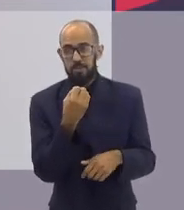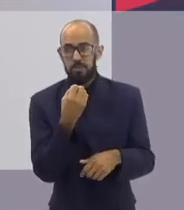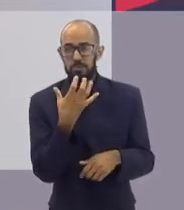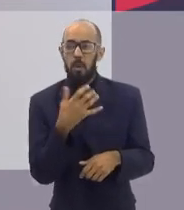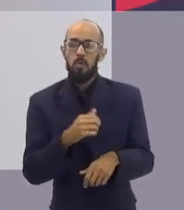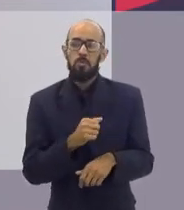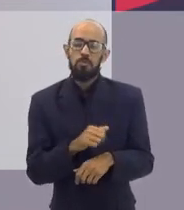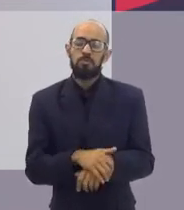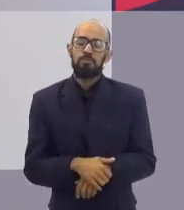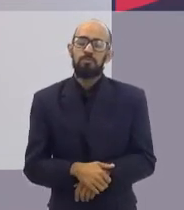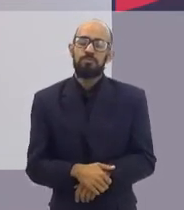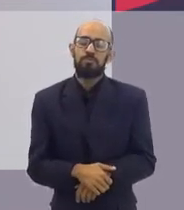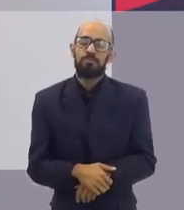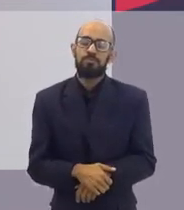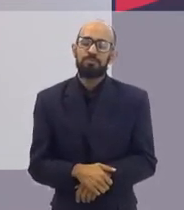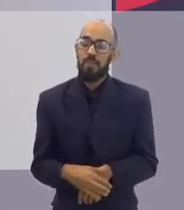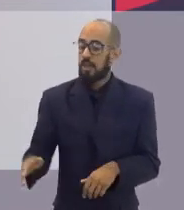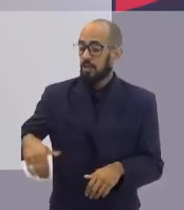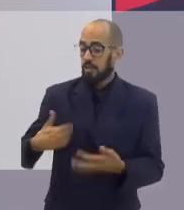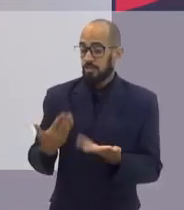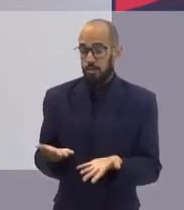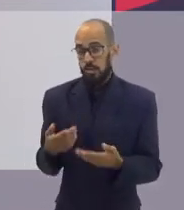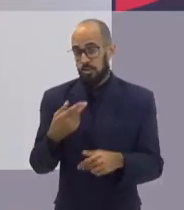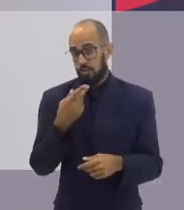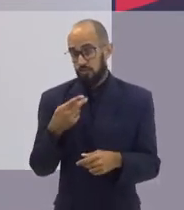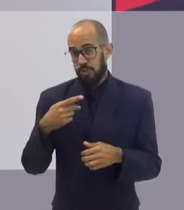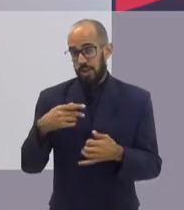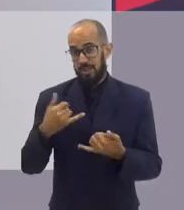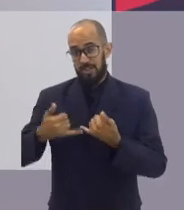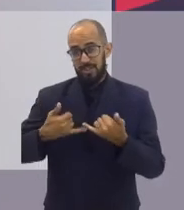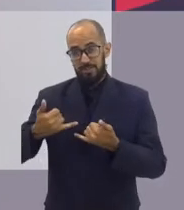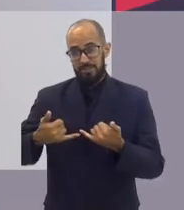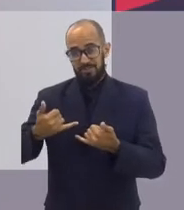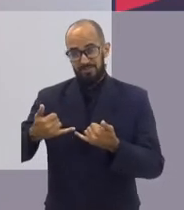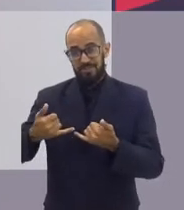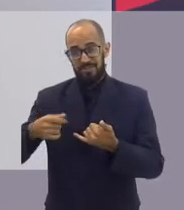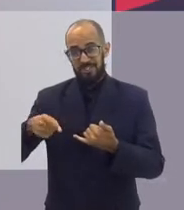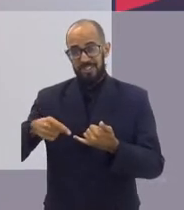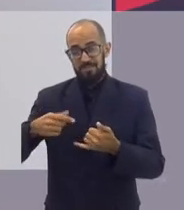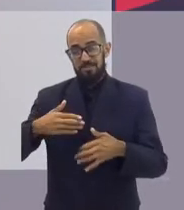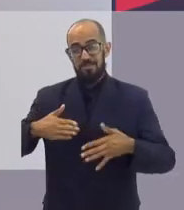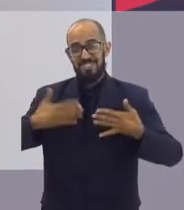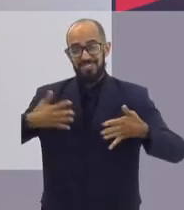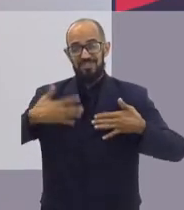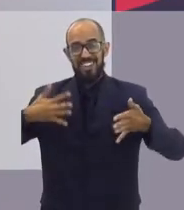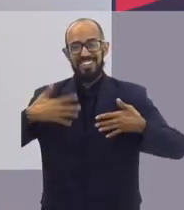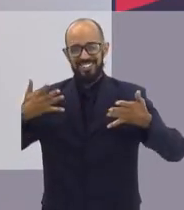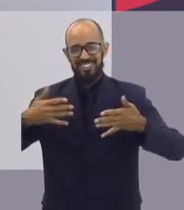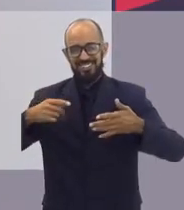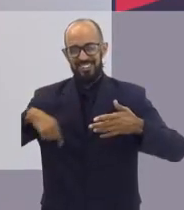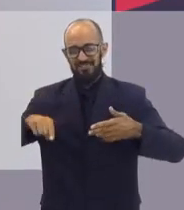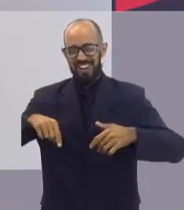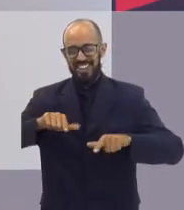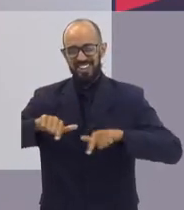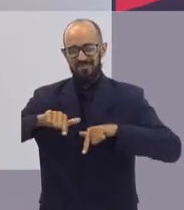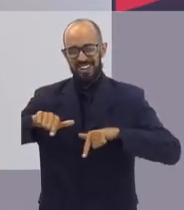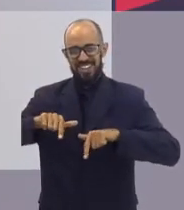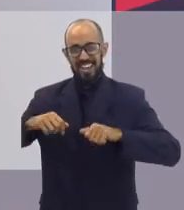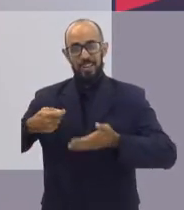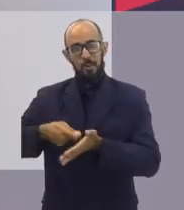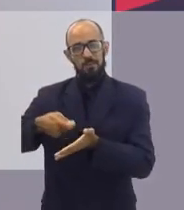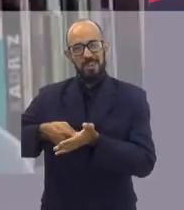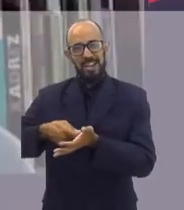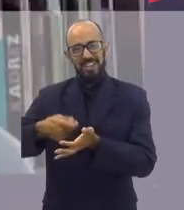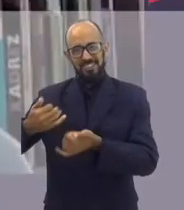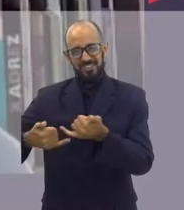Ele A é gente fala sedutor assim para gente. que é o laboratório mais divertido da UFRJ. Você vem Deve trabalhar ser. e é obrigado a